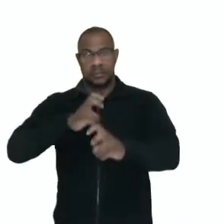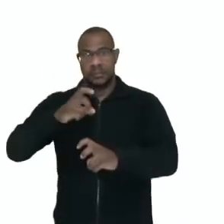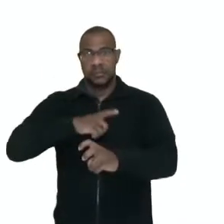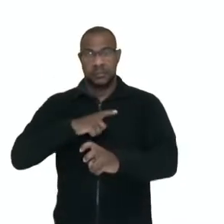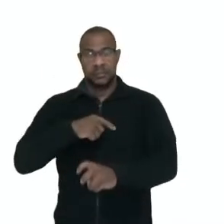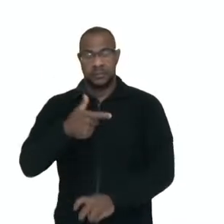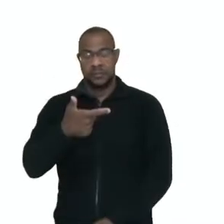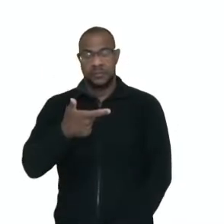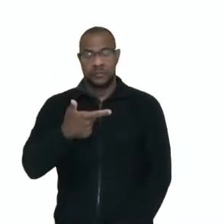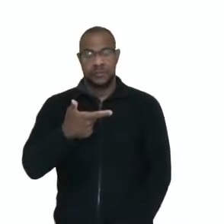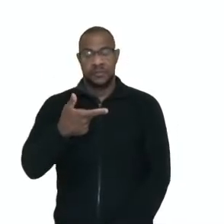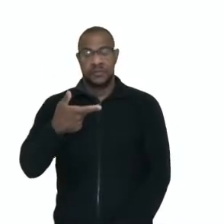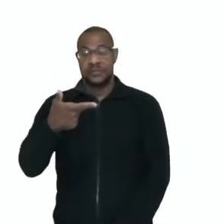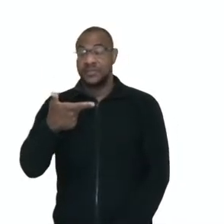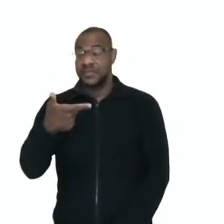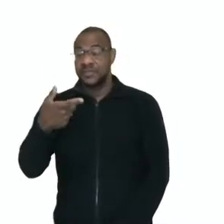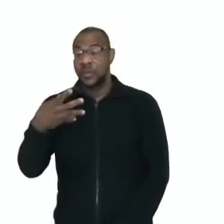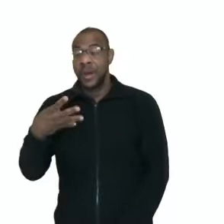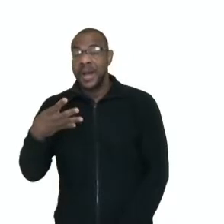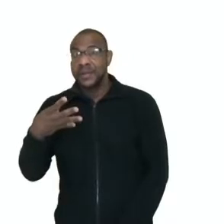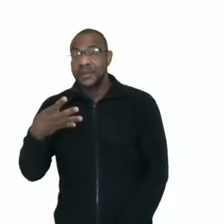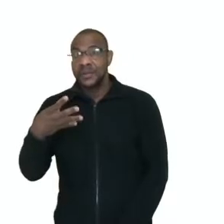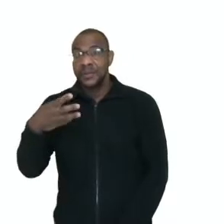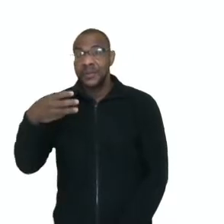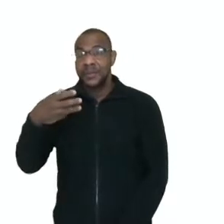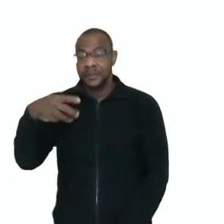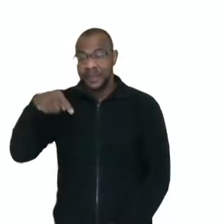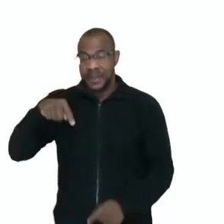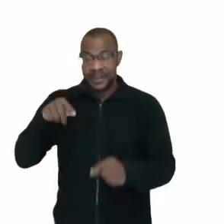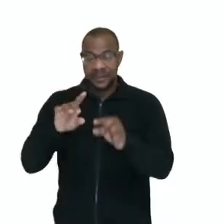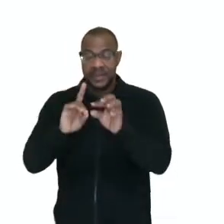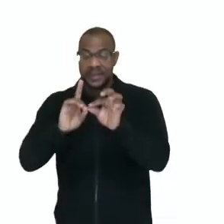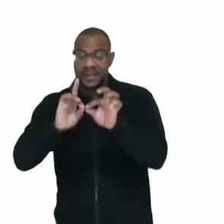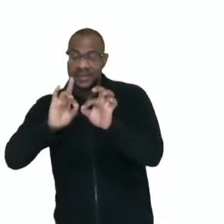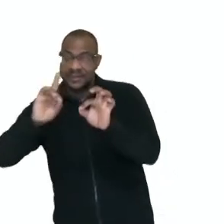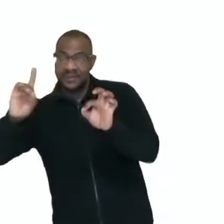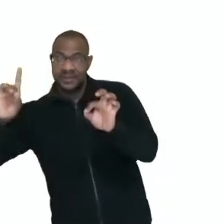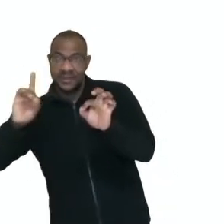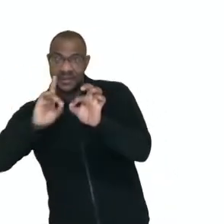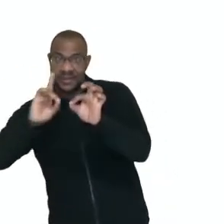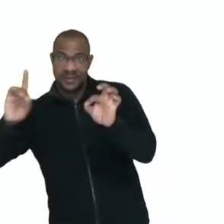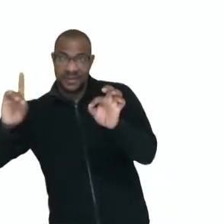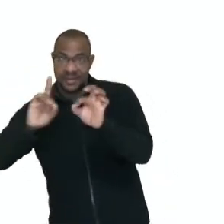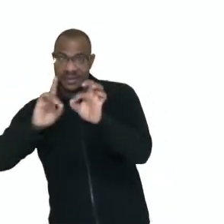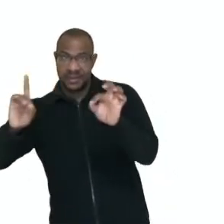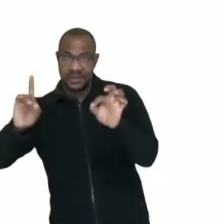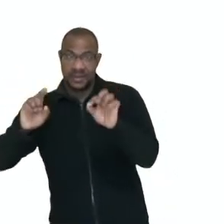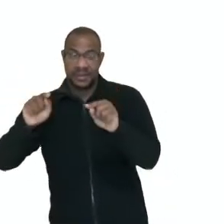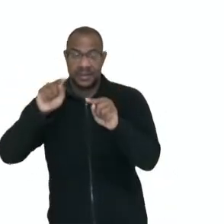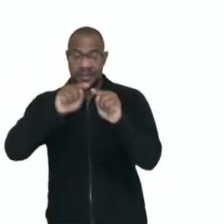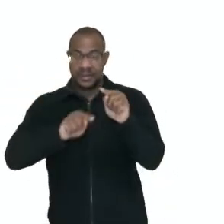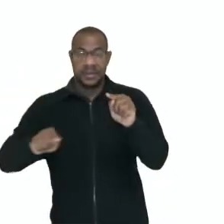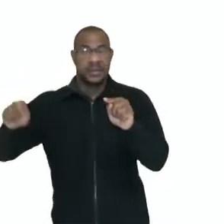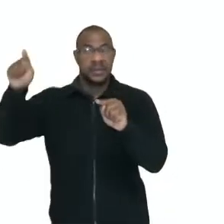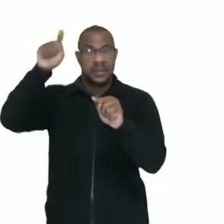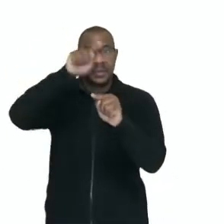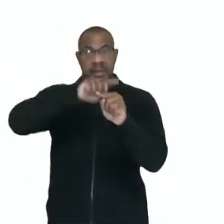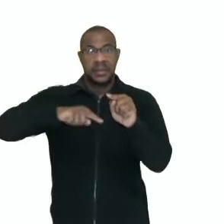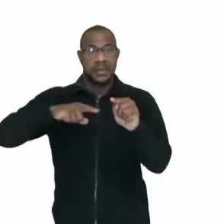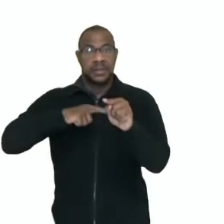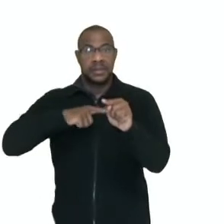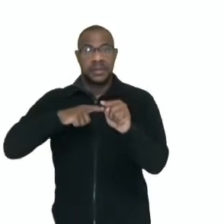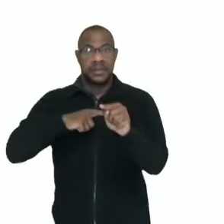24 metros de diâmetro. Precisamos lembrar o que é diâmetro, né? E sua circunferência está dividida em 12